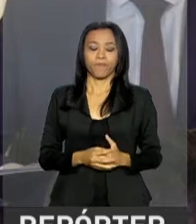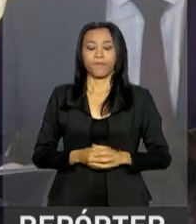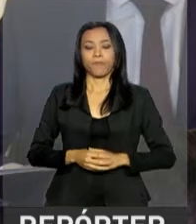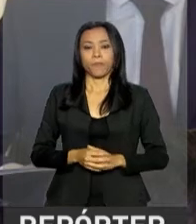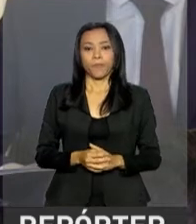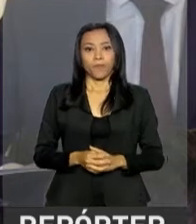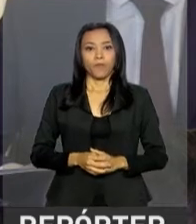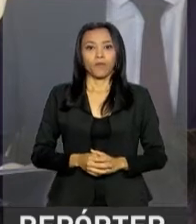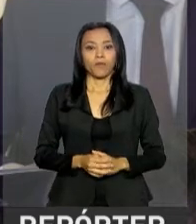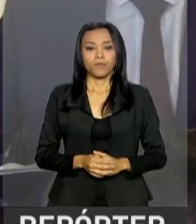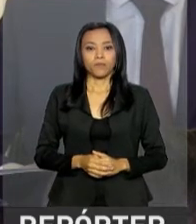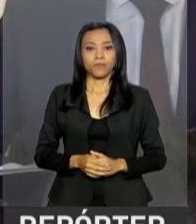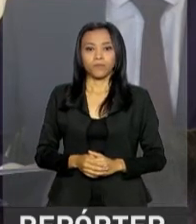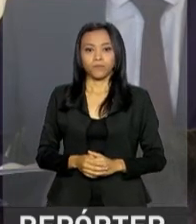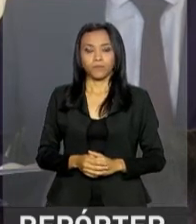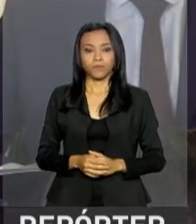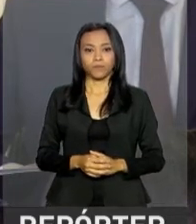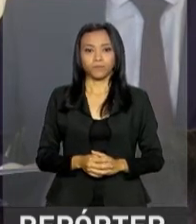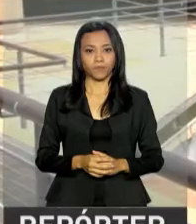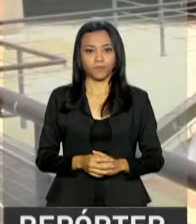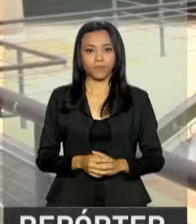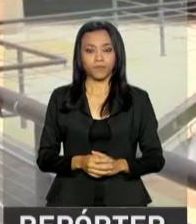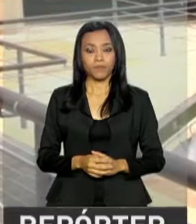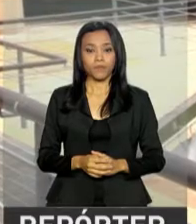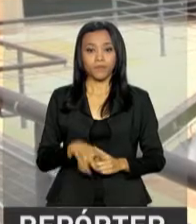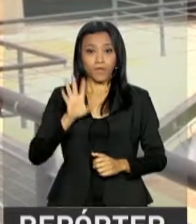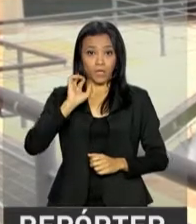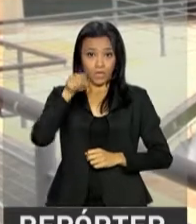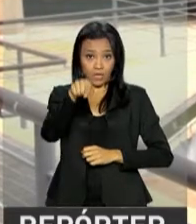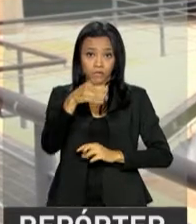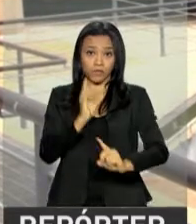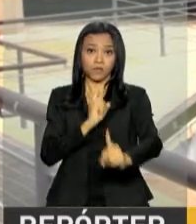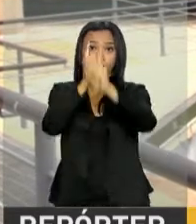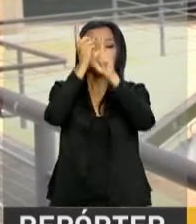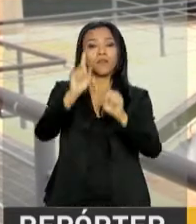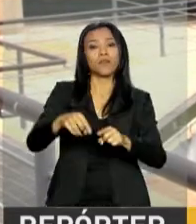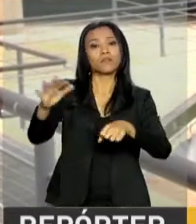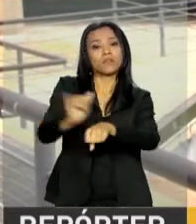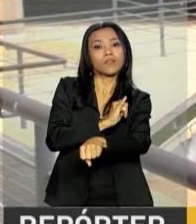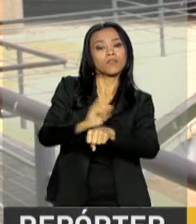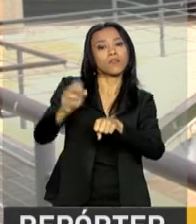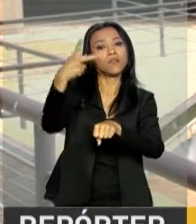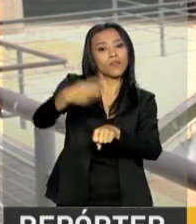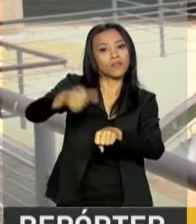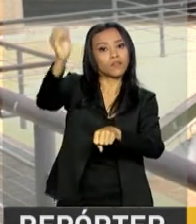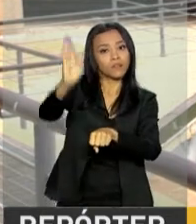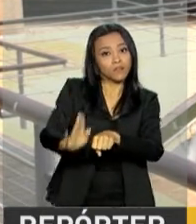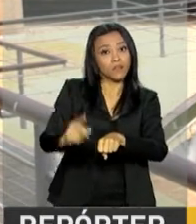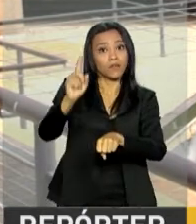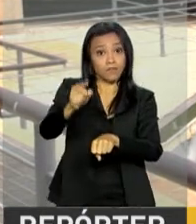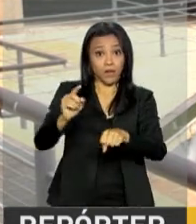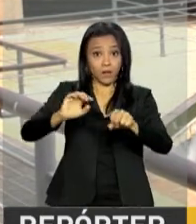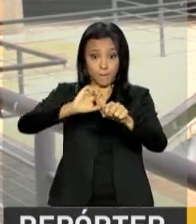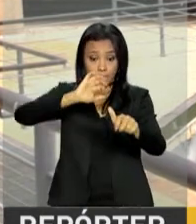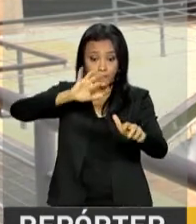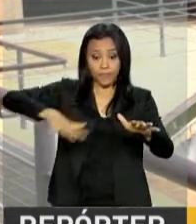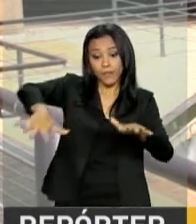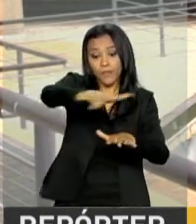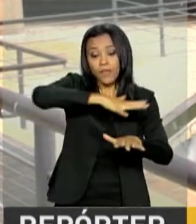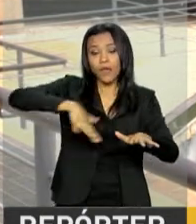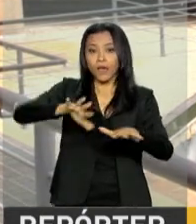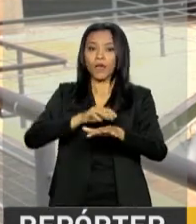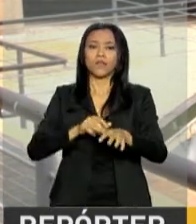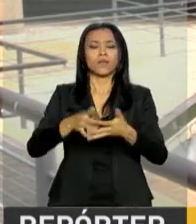economies of the Western Hemisphere, United States and Brazil. O evento faz parte da estratégia brasileira para a transformação digital lançada pelo